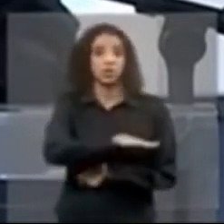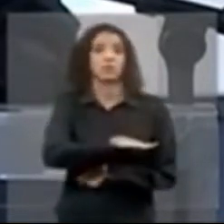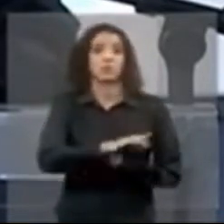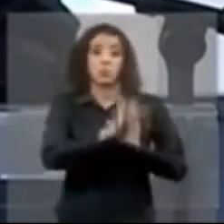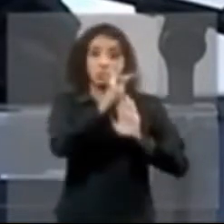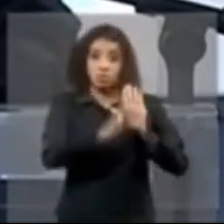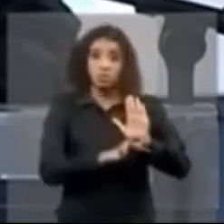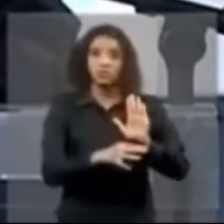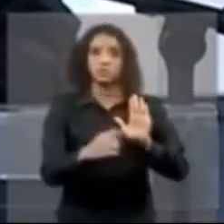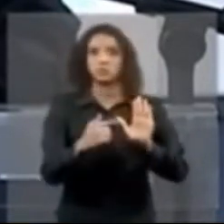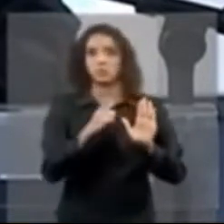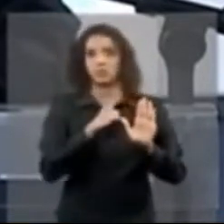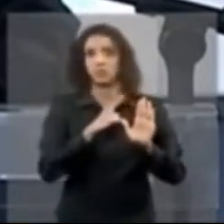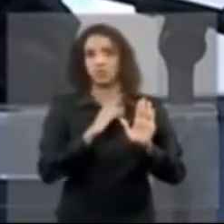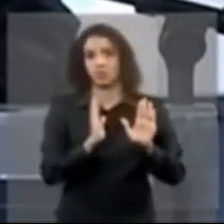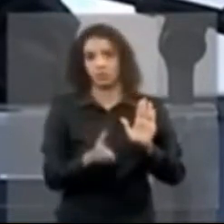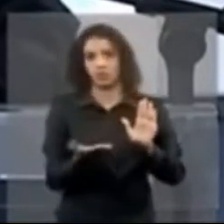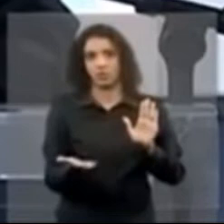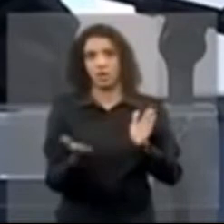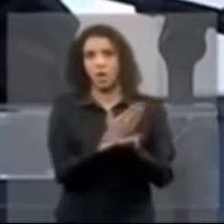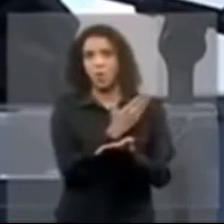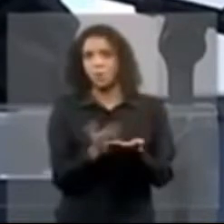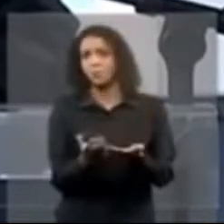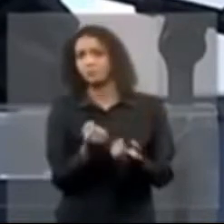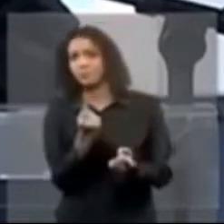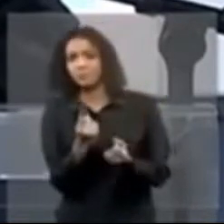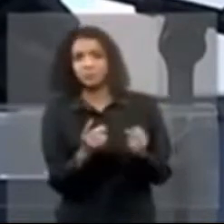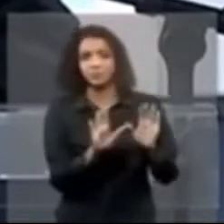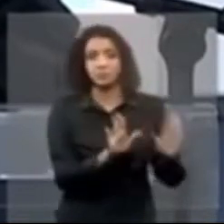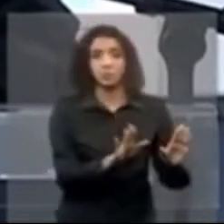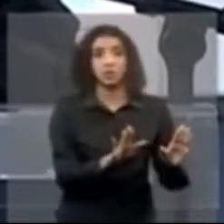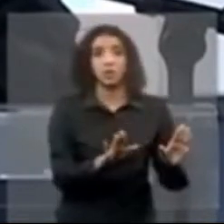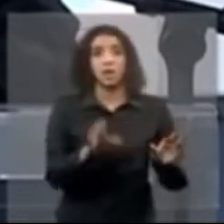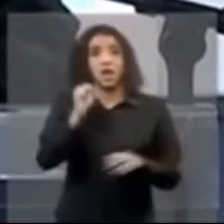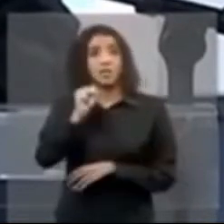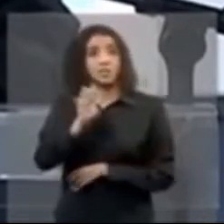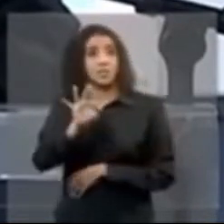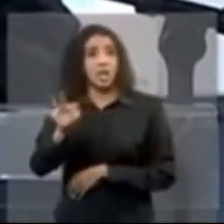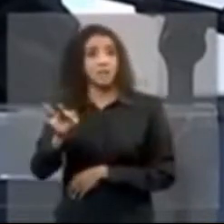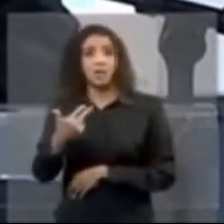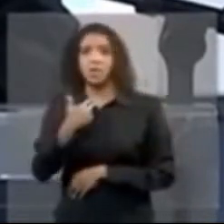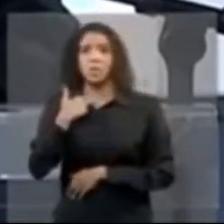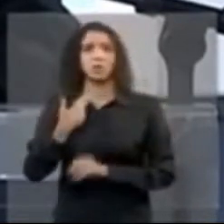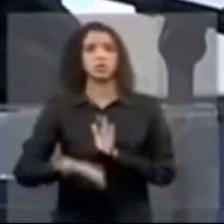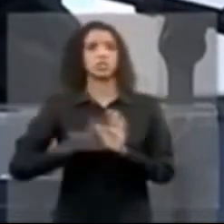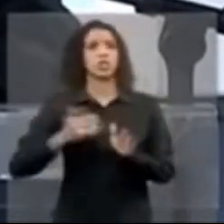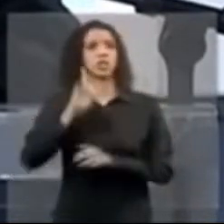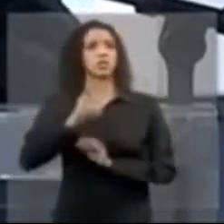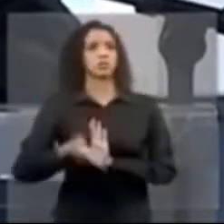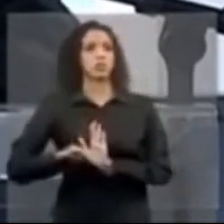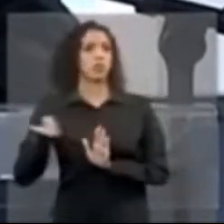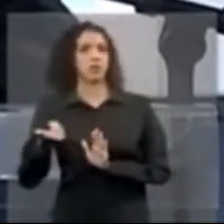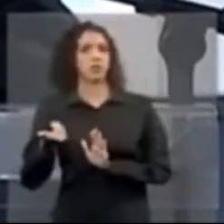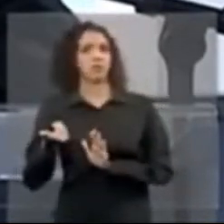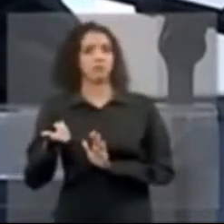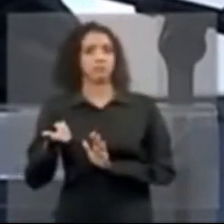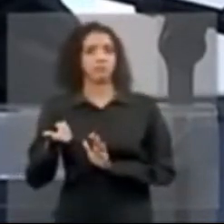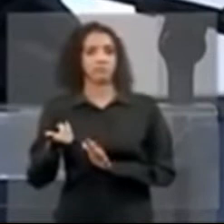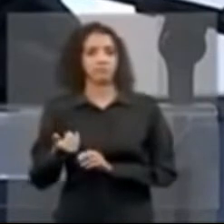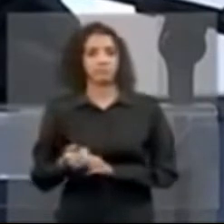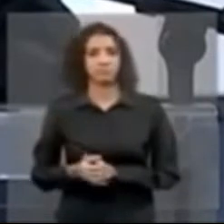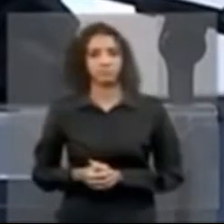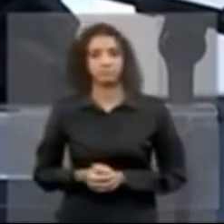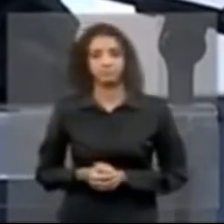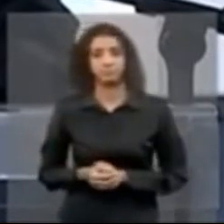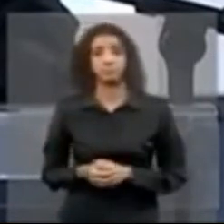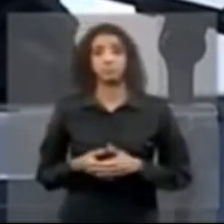da Constituição. Portanto, nem o Congresso poderia diminuir esses direitos, muito menos o Supremo Tribunal Federal. Por